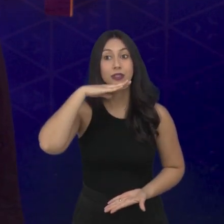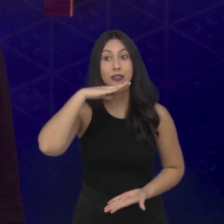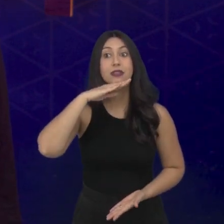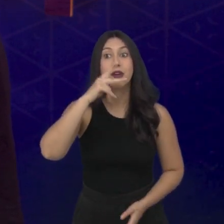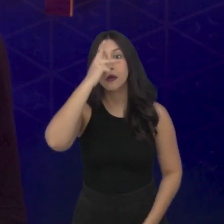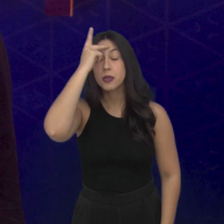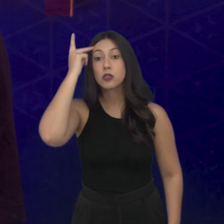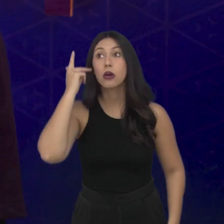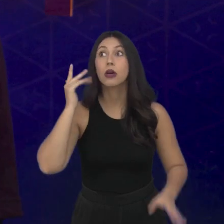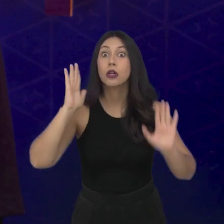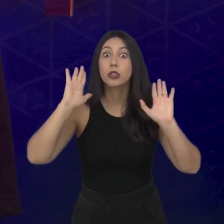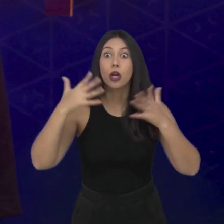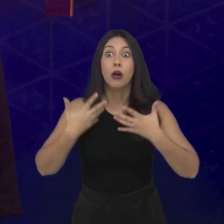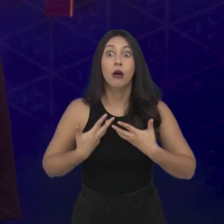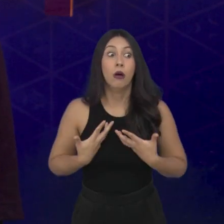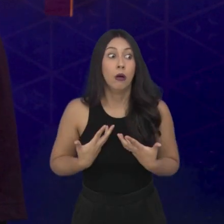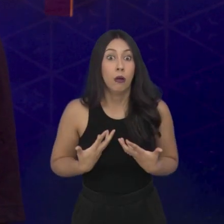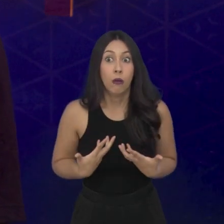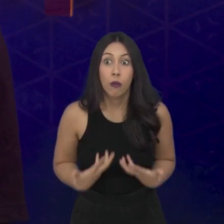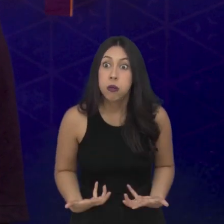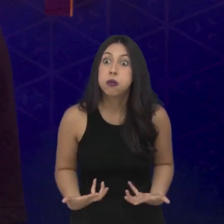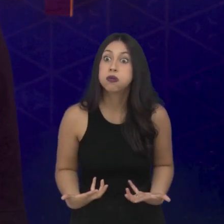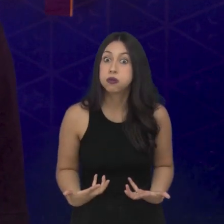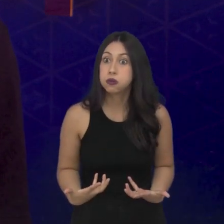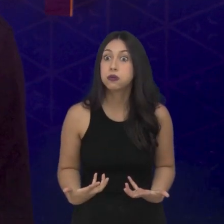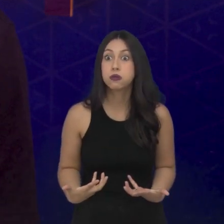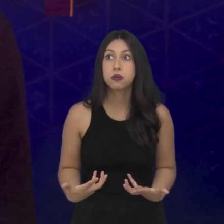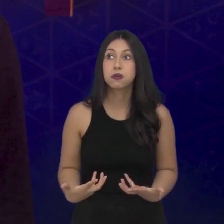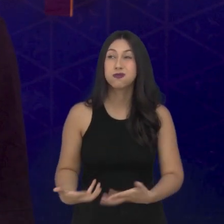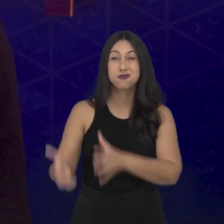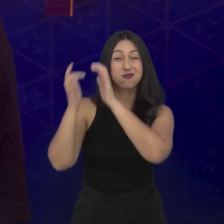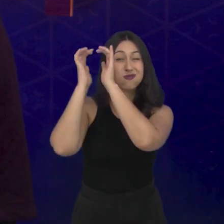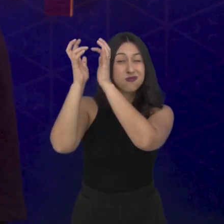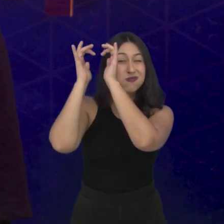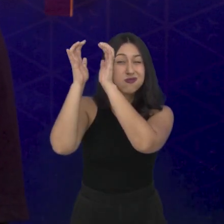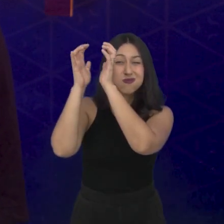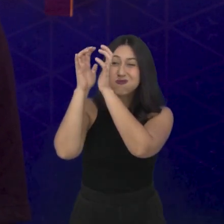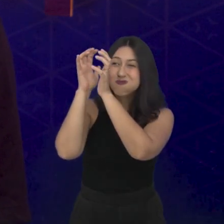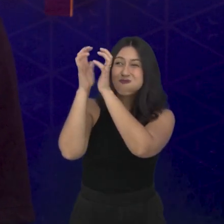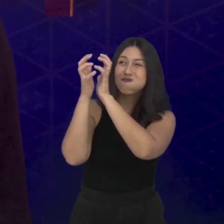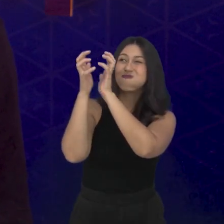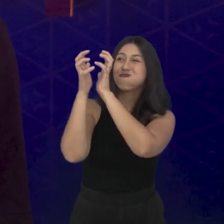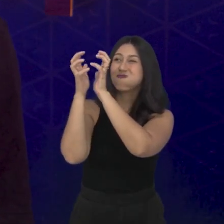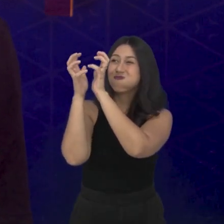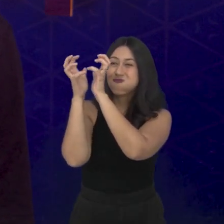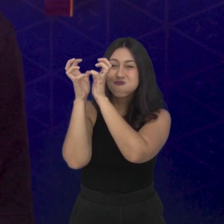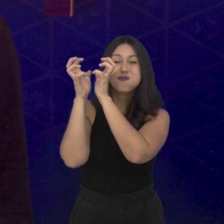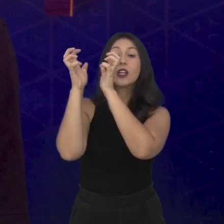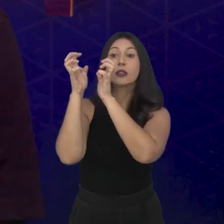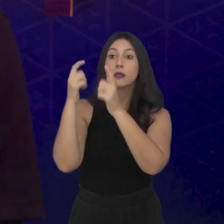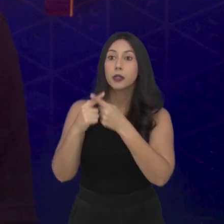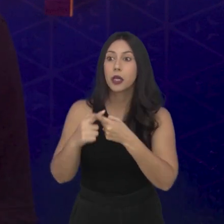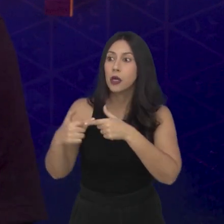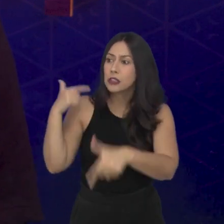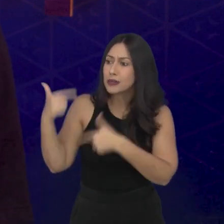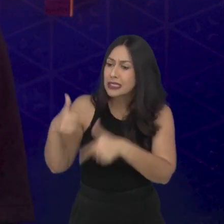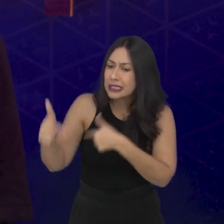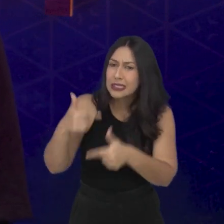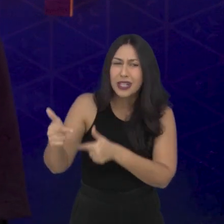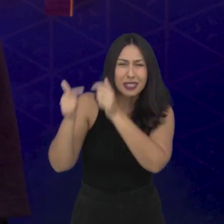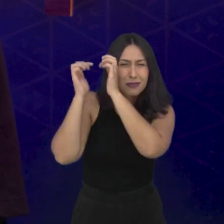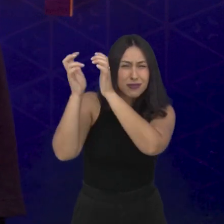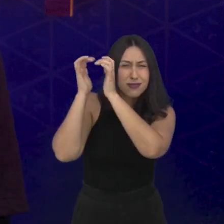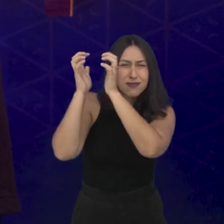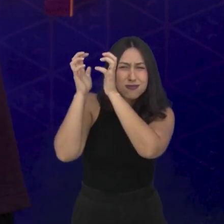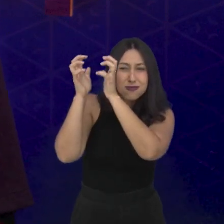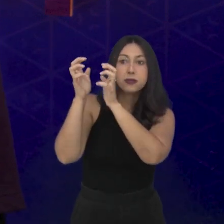por exaustão, né? Um curto-circuito no cérebro por conta de trabalho excessivo, né?